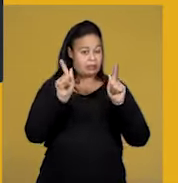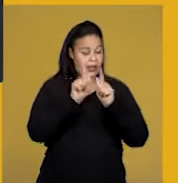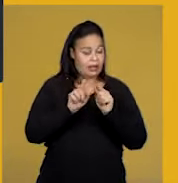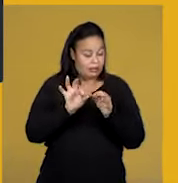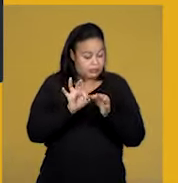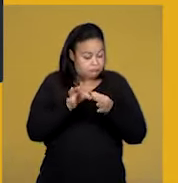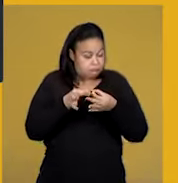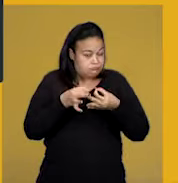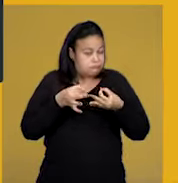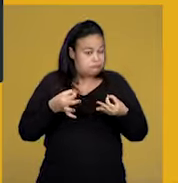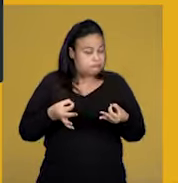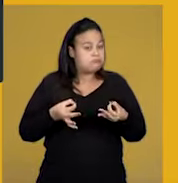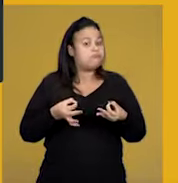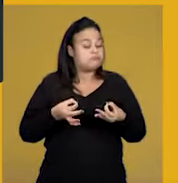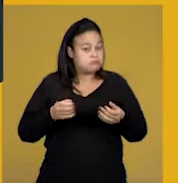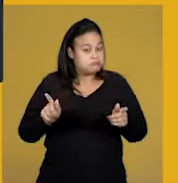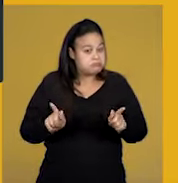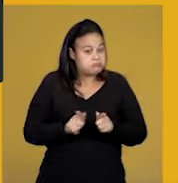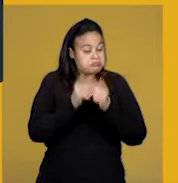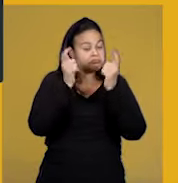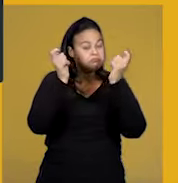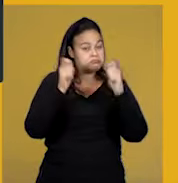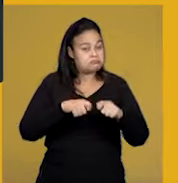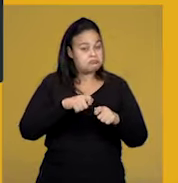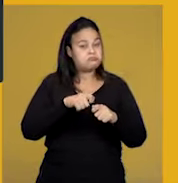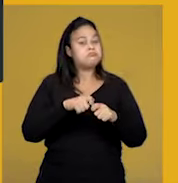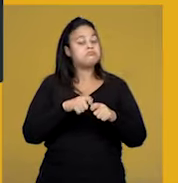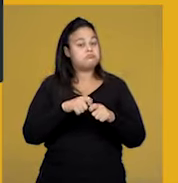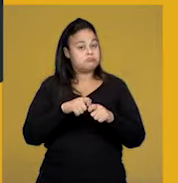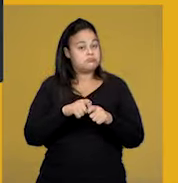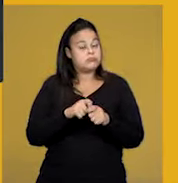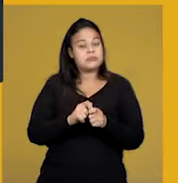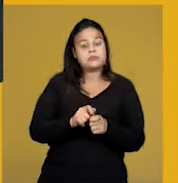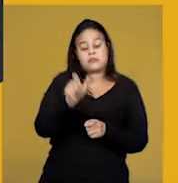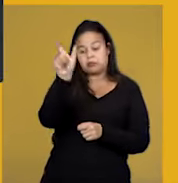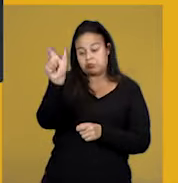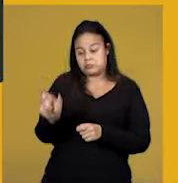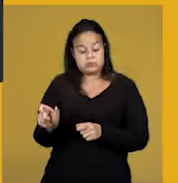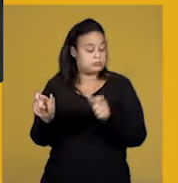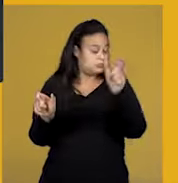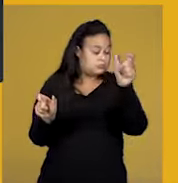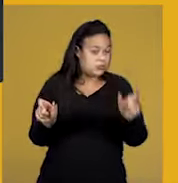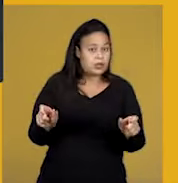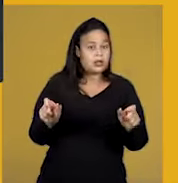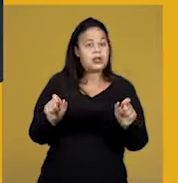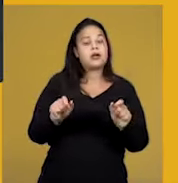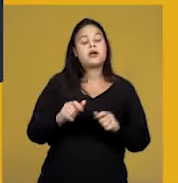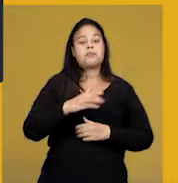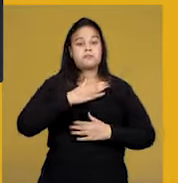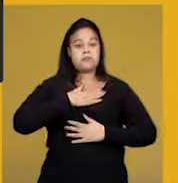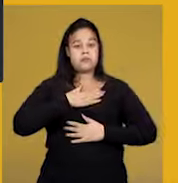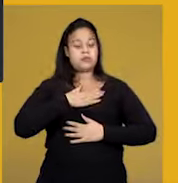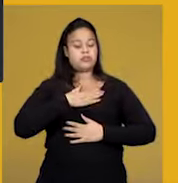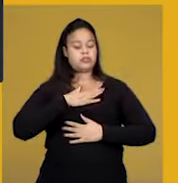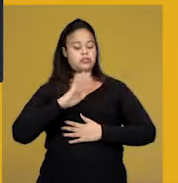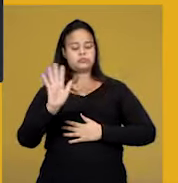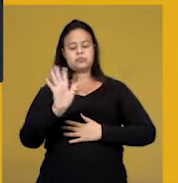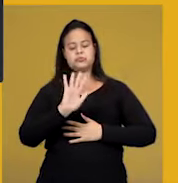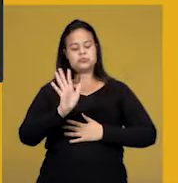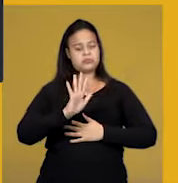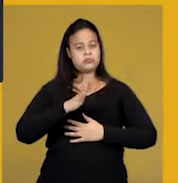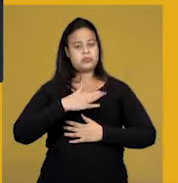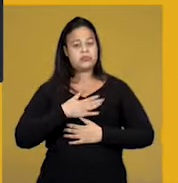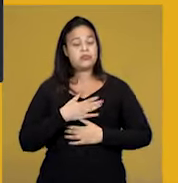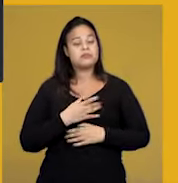que a gramática decidiu, mas que pessoal não é só de gente, e que possessivo não é só do que é da gente,